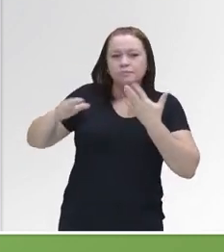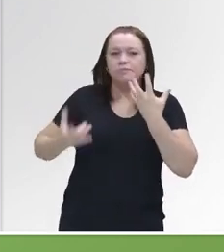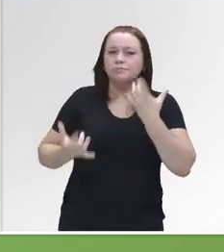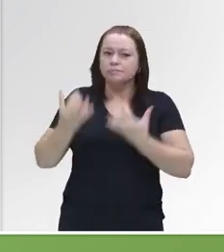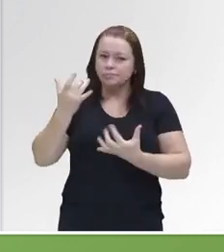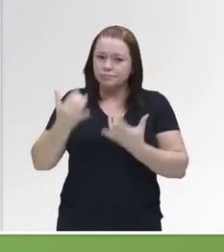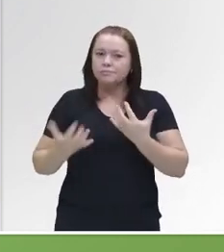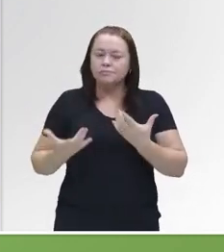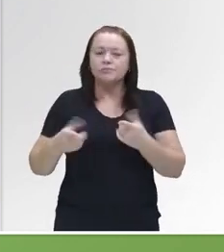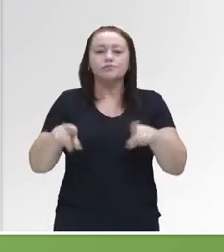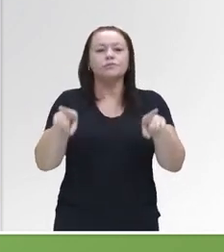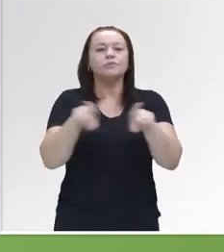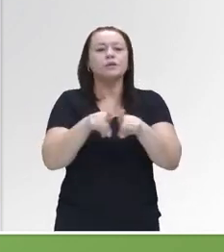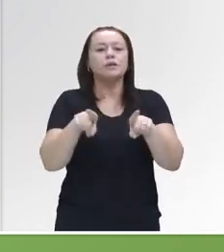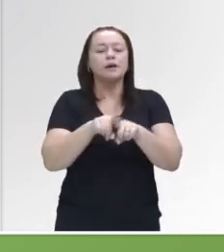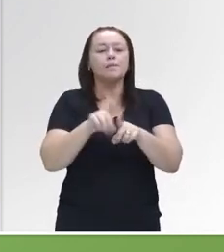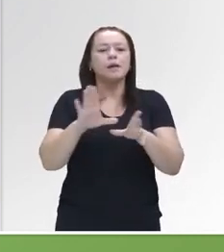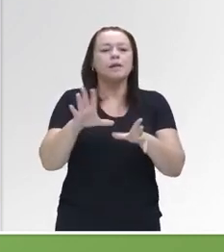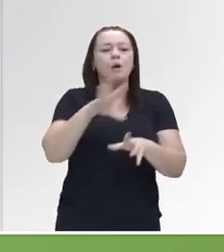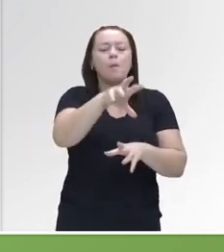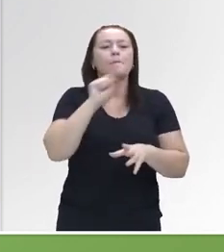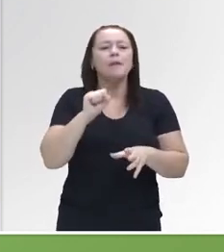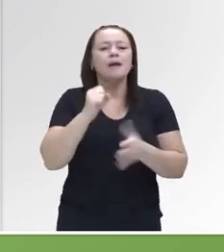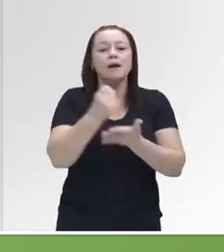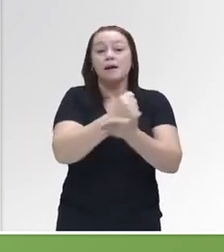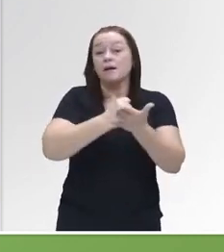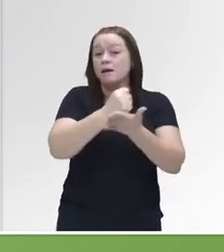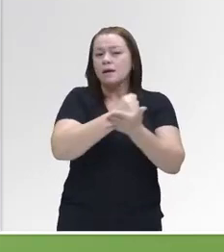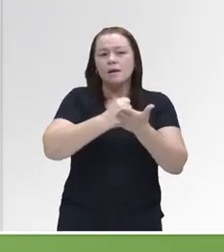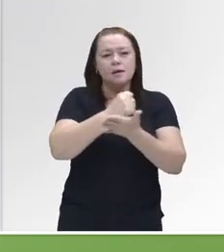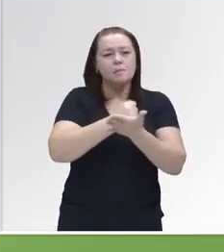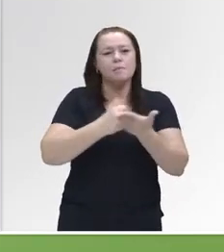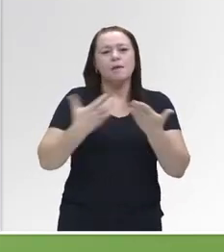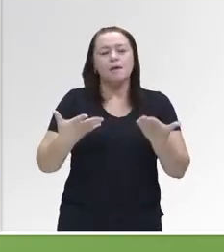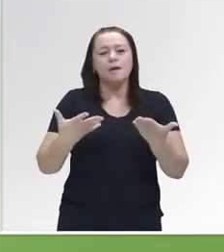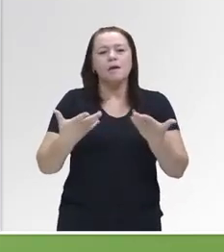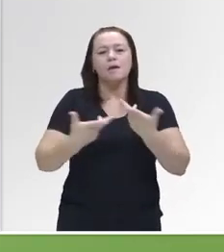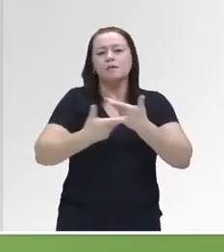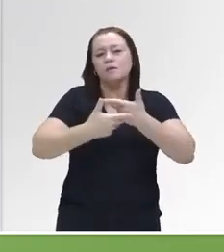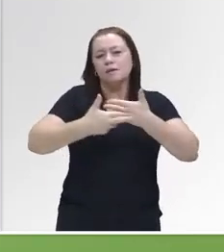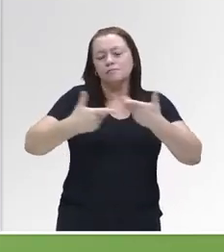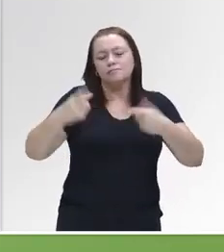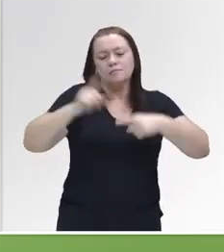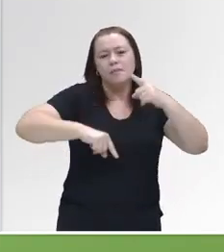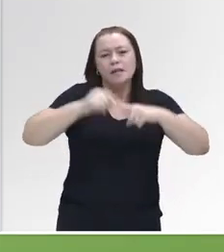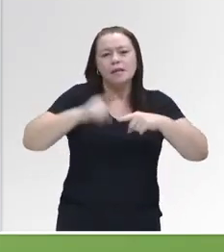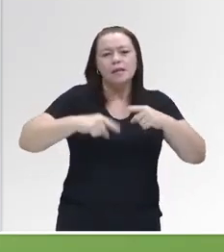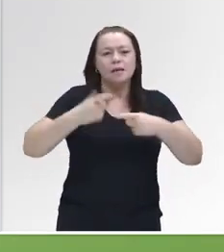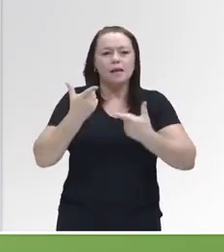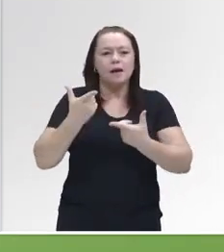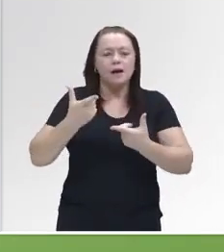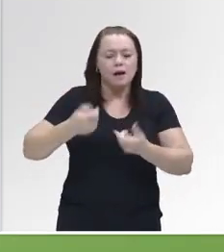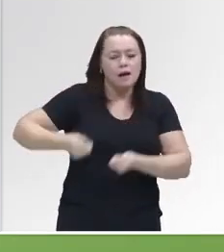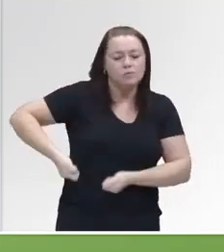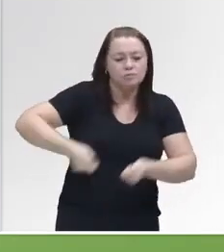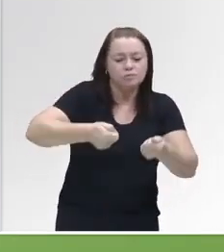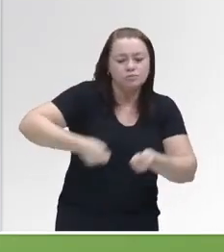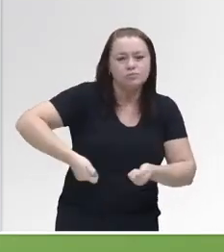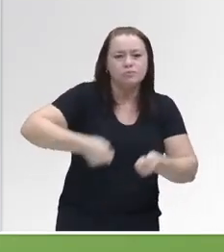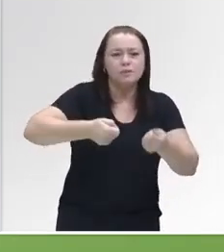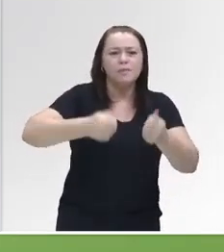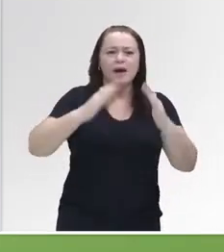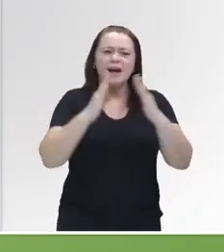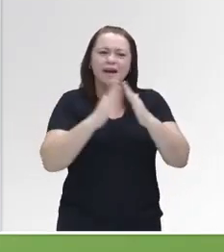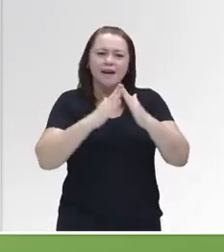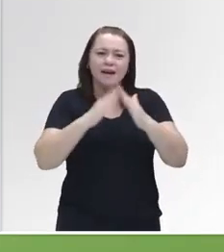uma outra situação, não mexer em remédios, não pode, deixa lá. E produtos de limpeza,